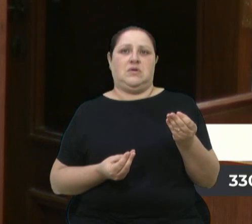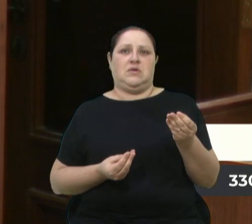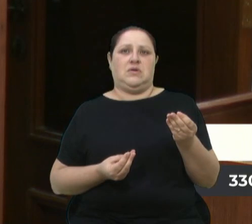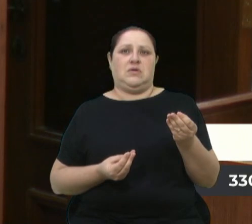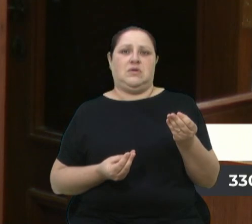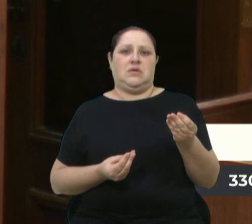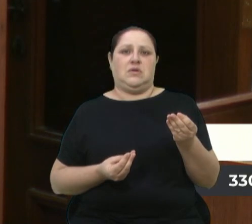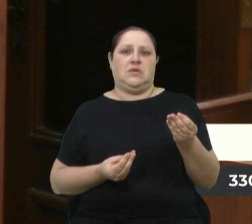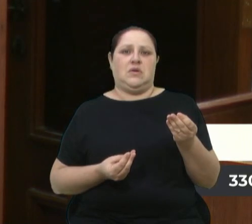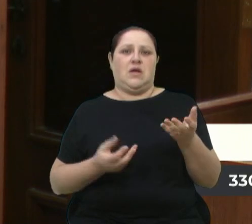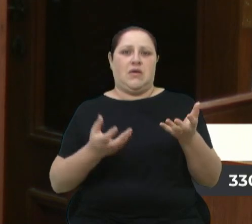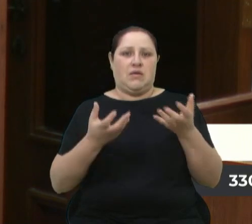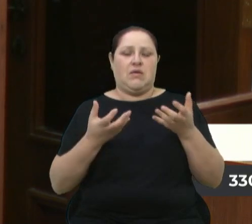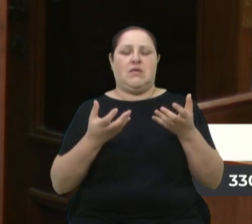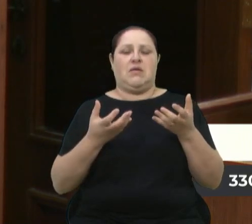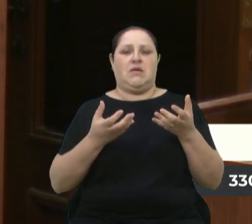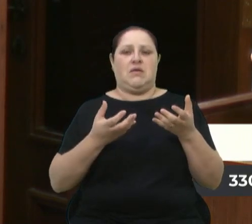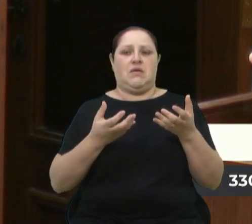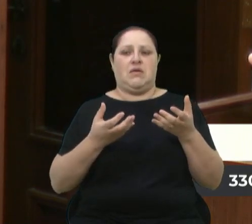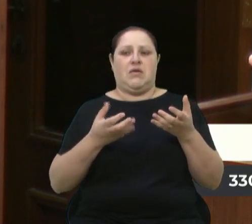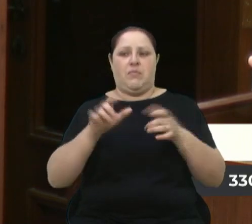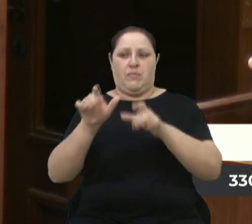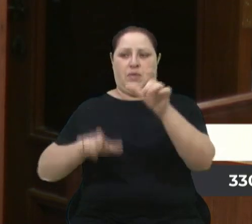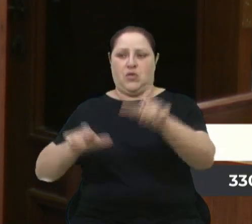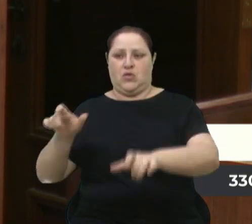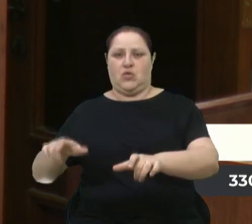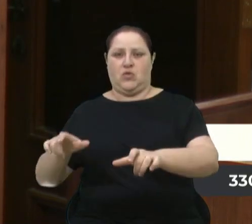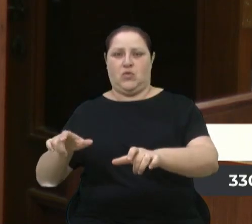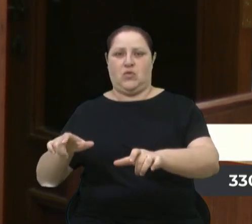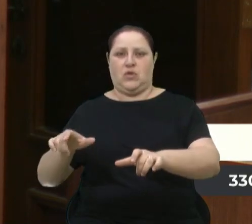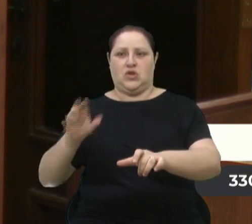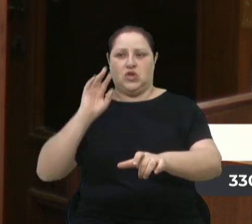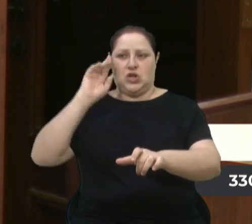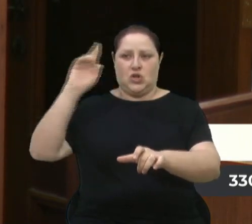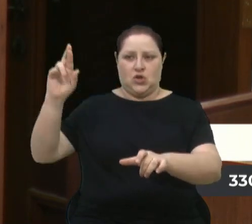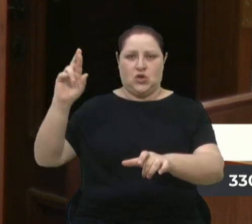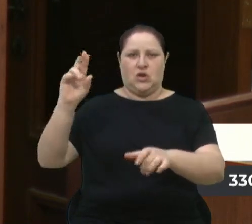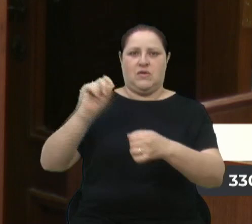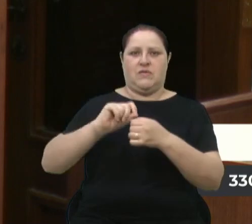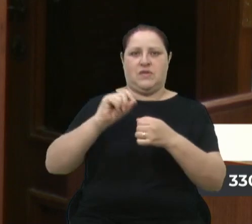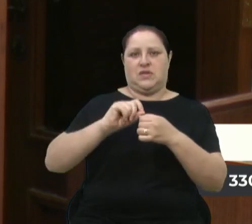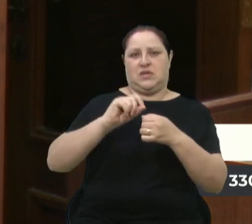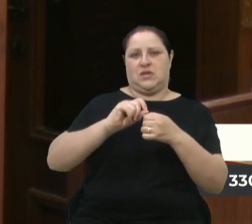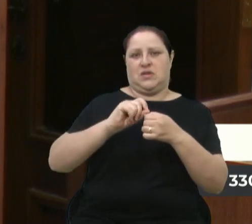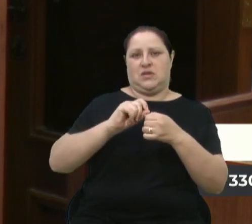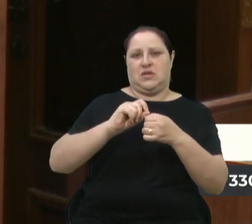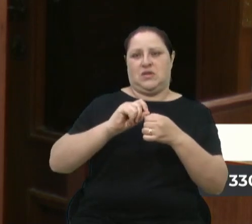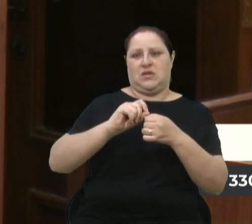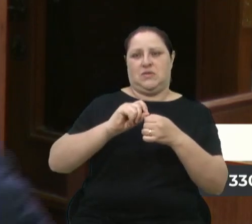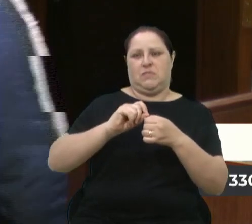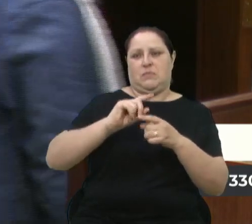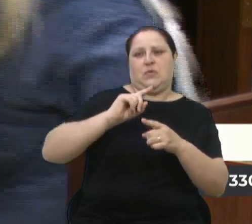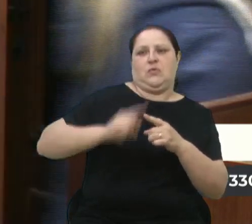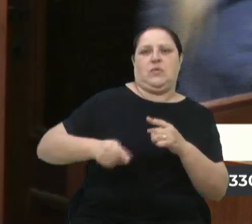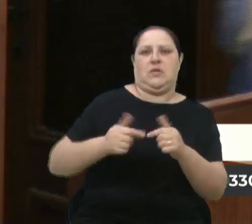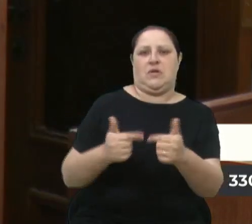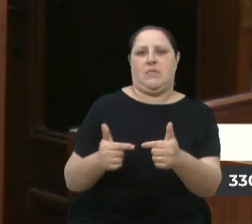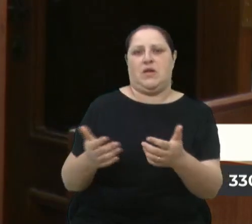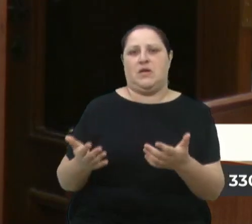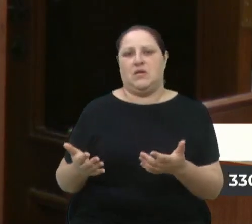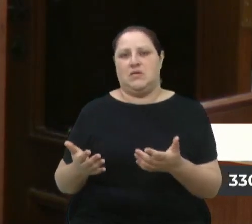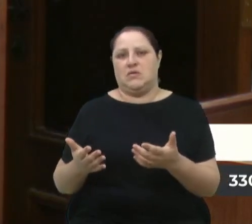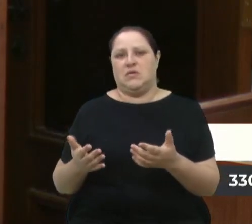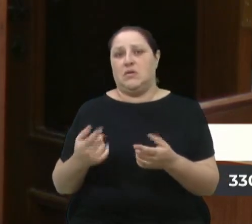querer reprimir a ação de diretores. Nós estamos falando de diretores, pessoas que estão à frente das